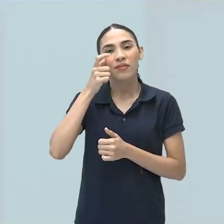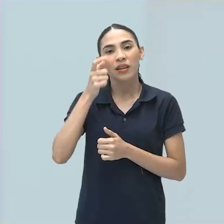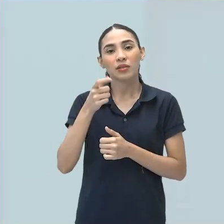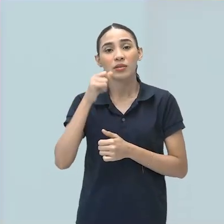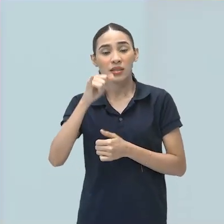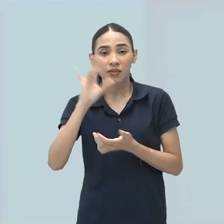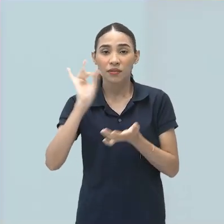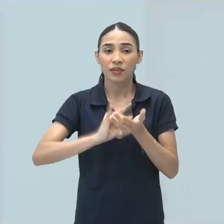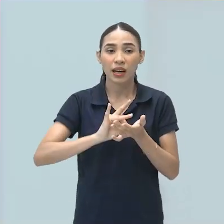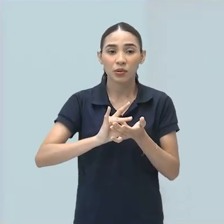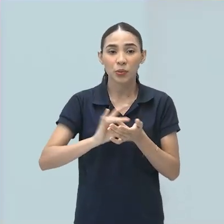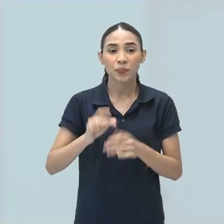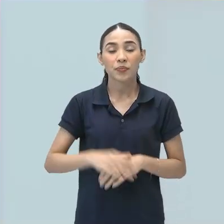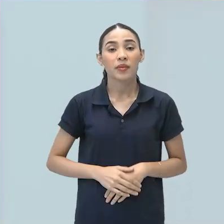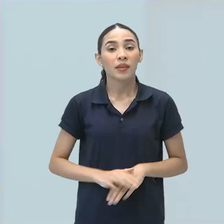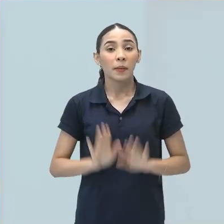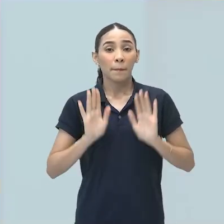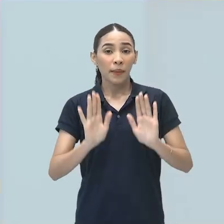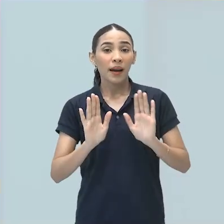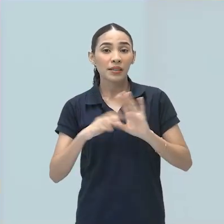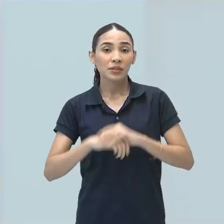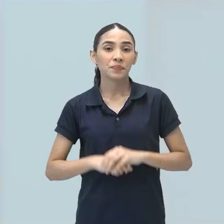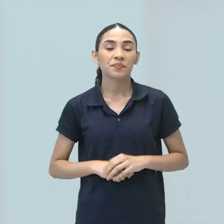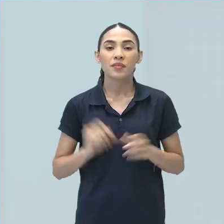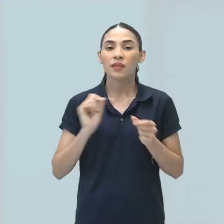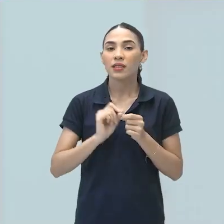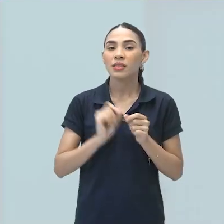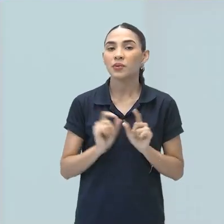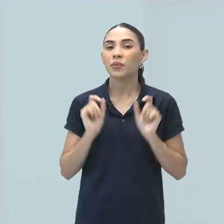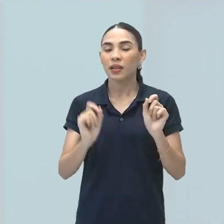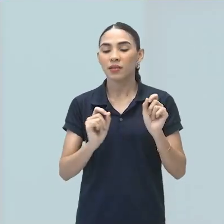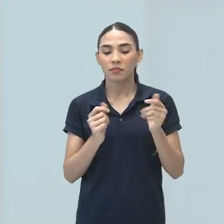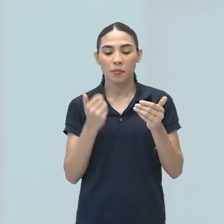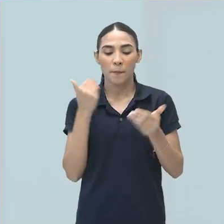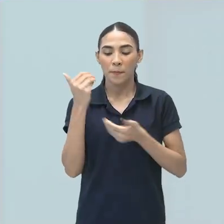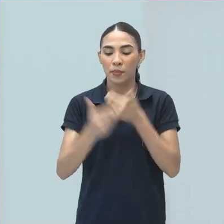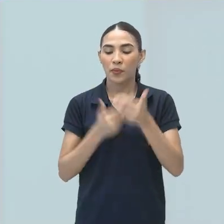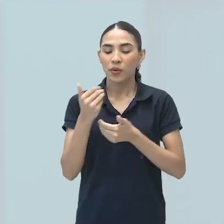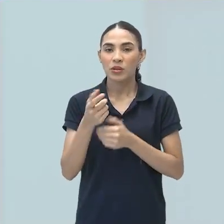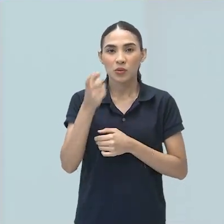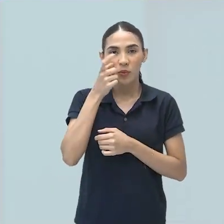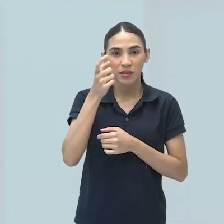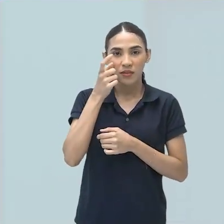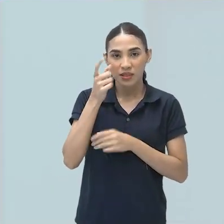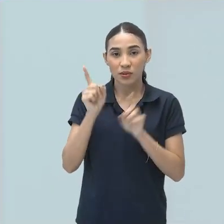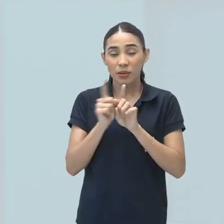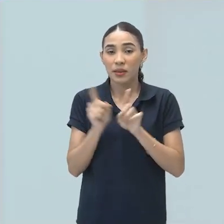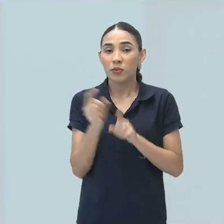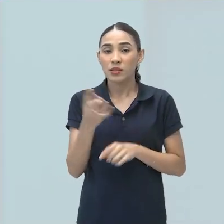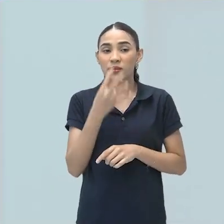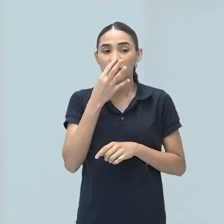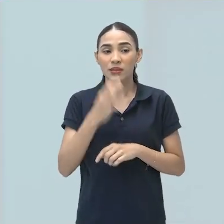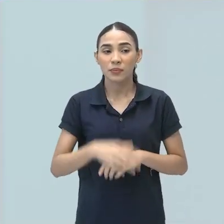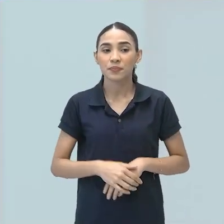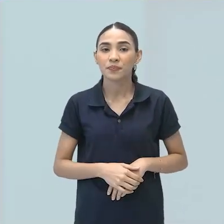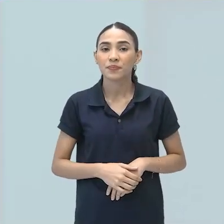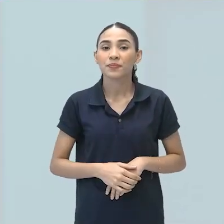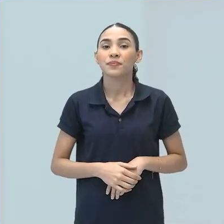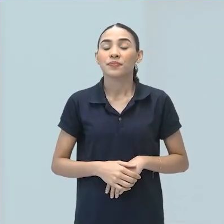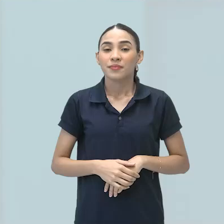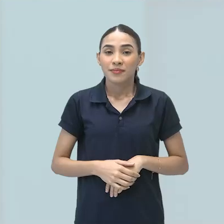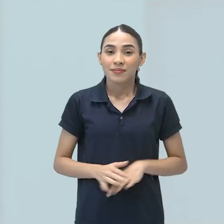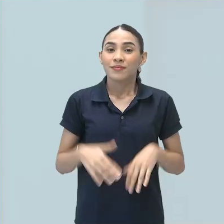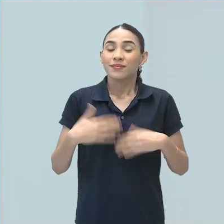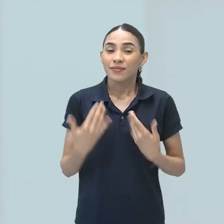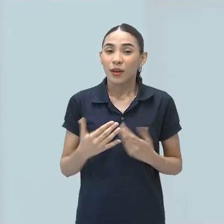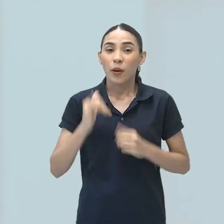a realidade, porém, fazendo isso como um processo de observação e inspiração. Não